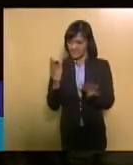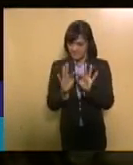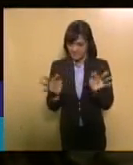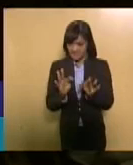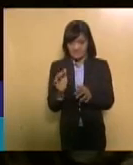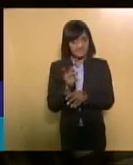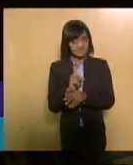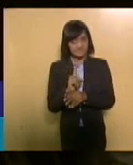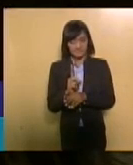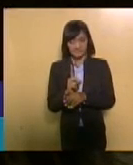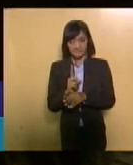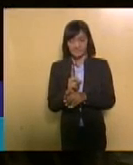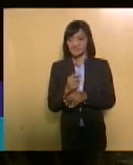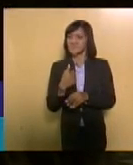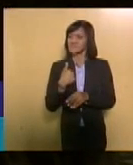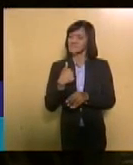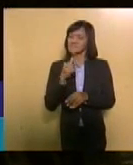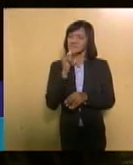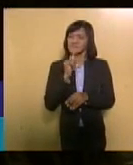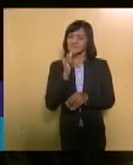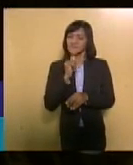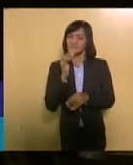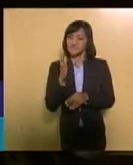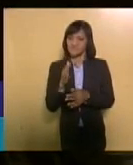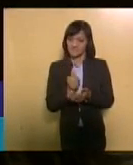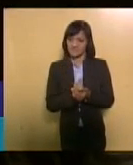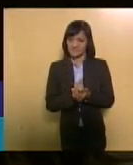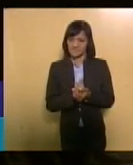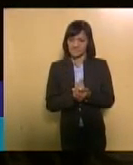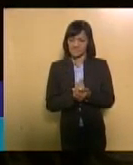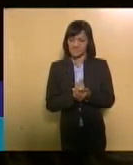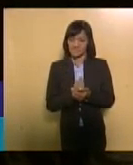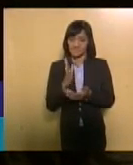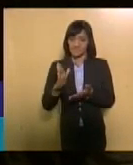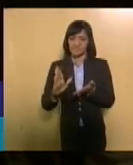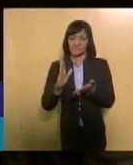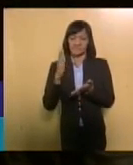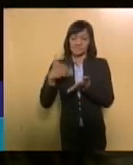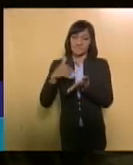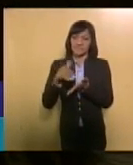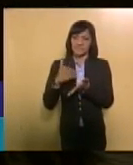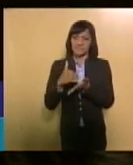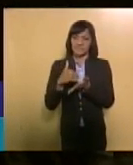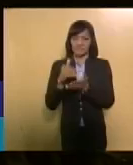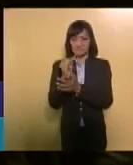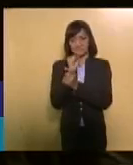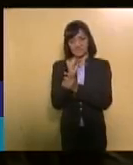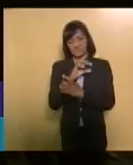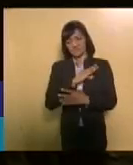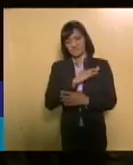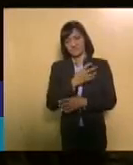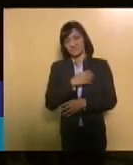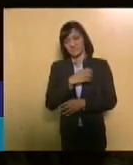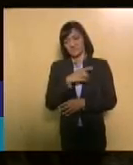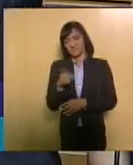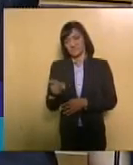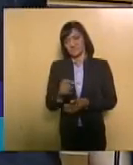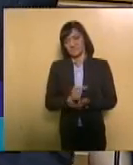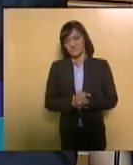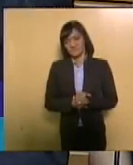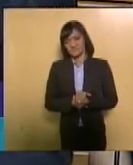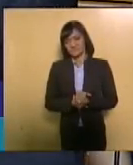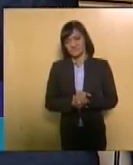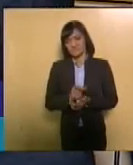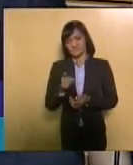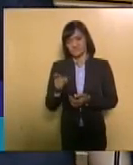eu dou um exemplo eu vi outro dia um depoimento de um Secretário de Segurança Aliás foi o secretário de segurança da Bahia aqui vizinho e ele